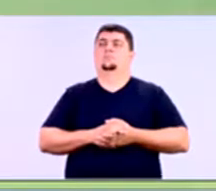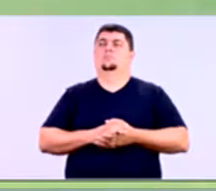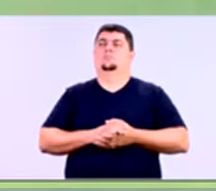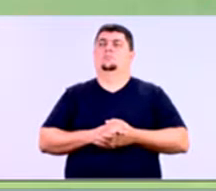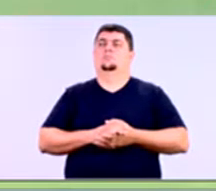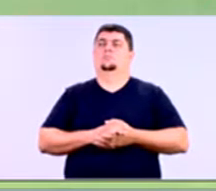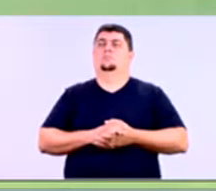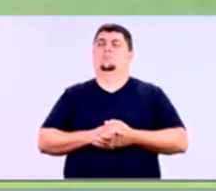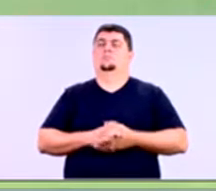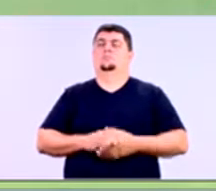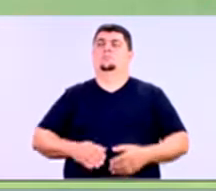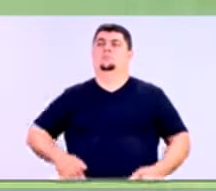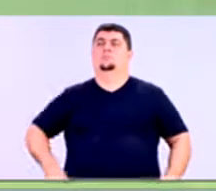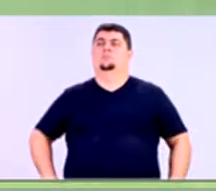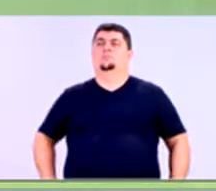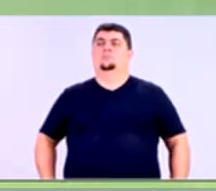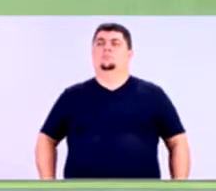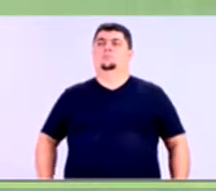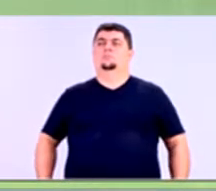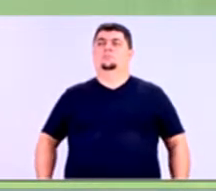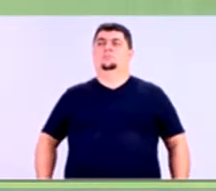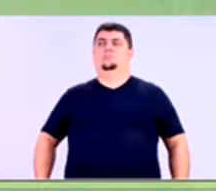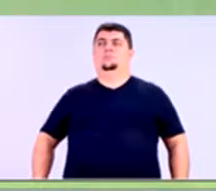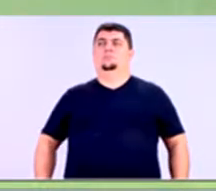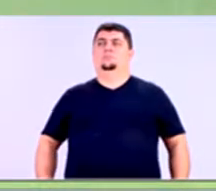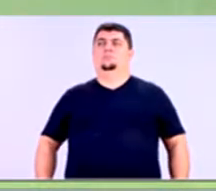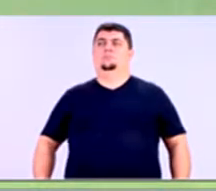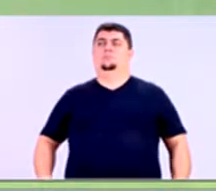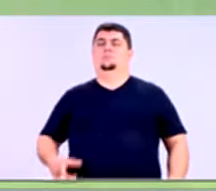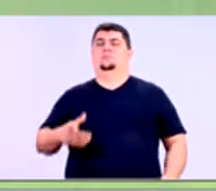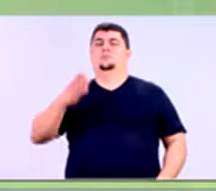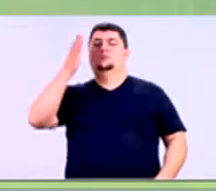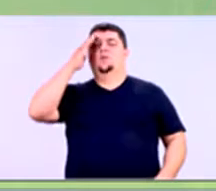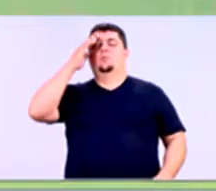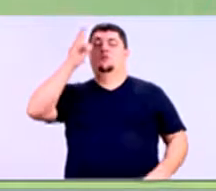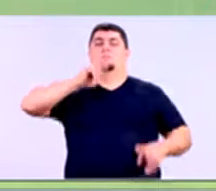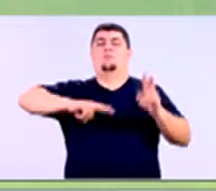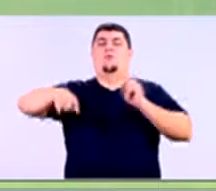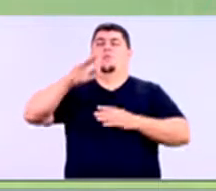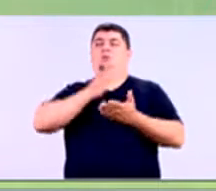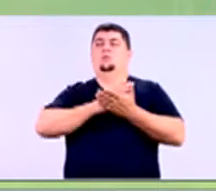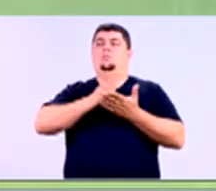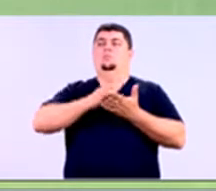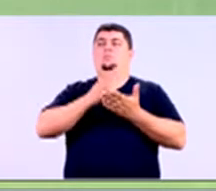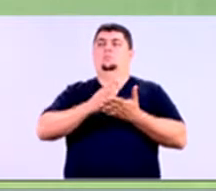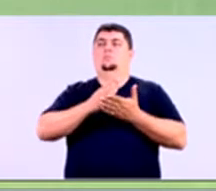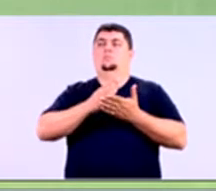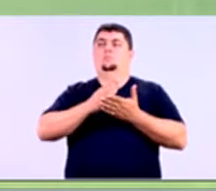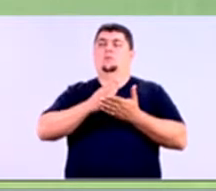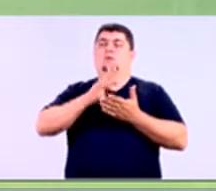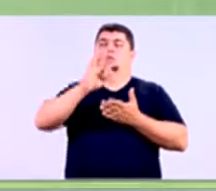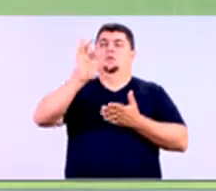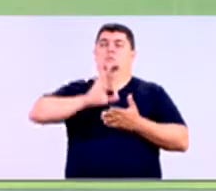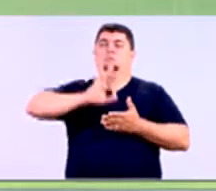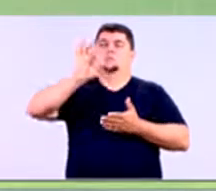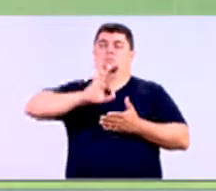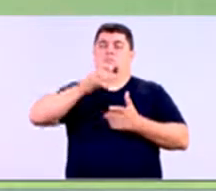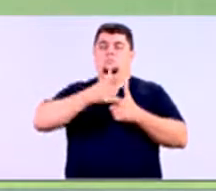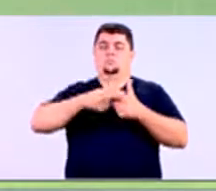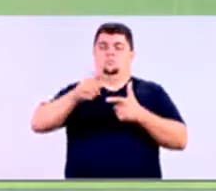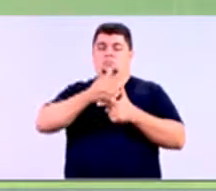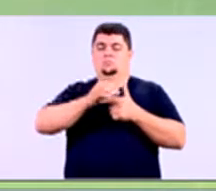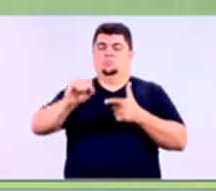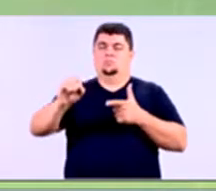Então, substituindo na minha expressão, valor da parcela, a taxa dividindo por